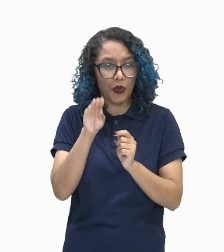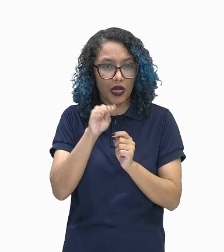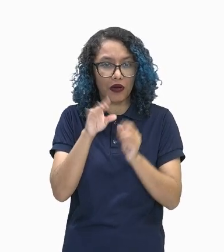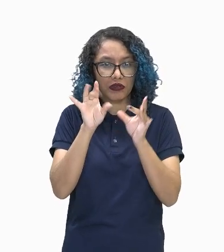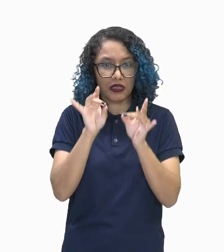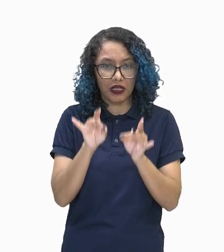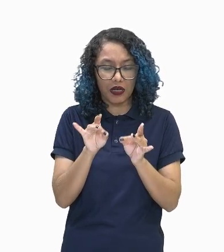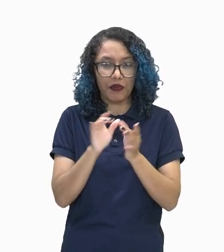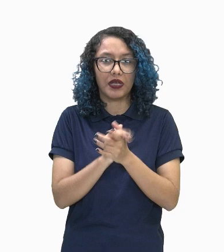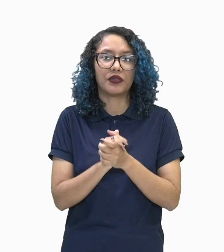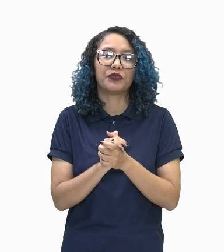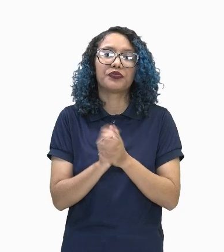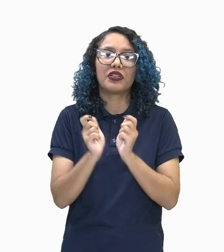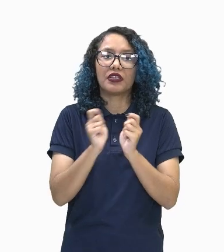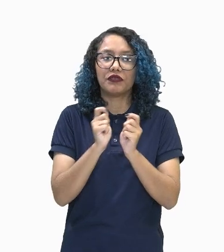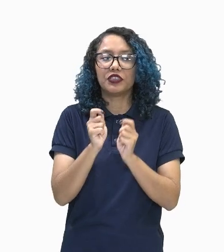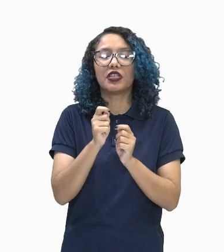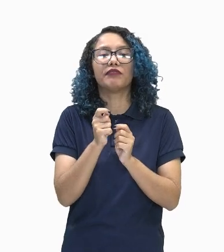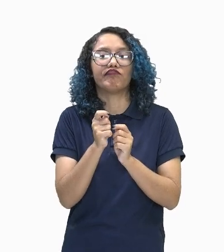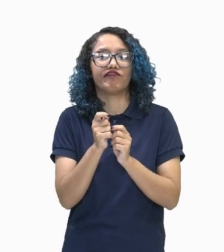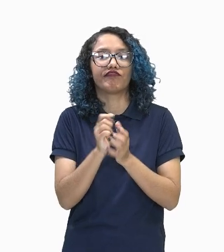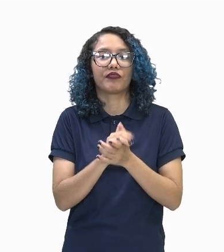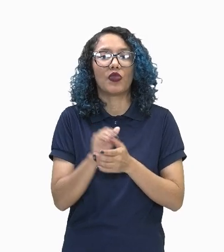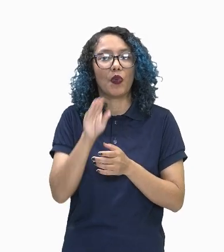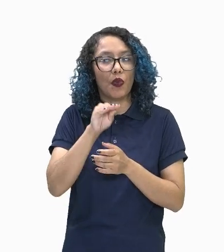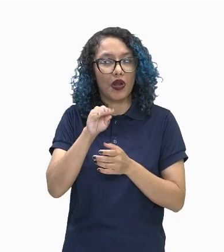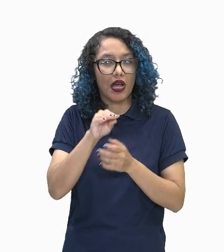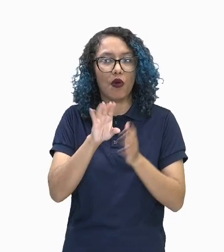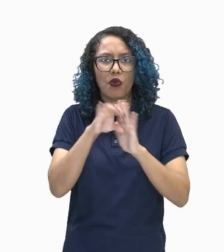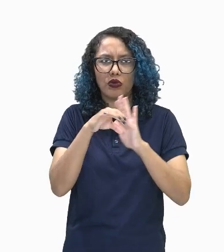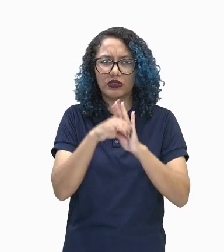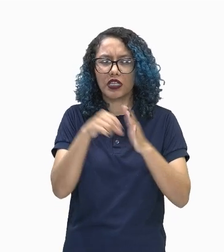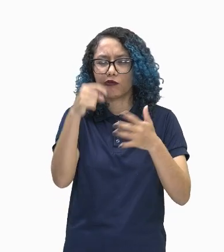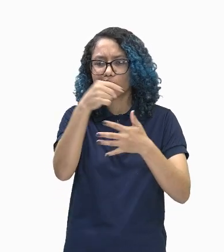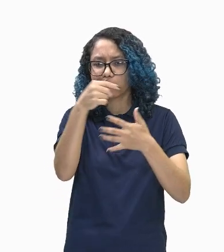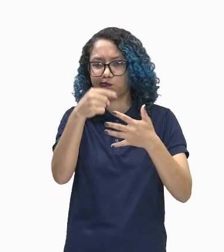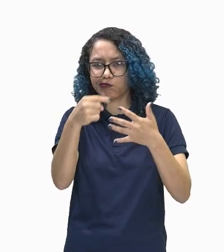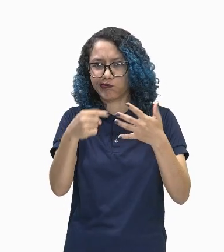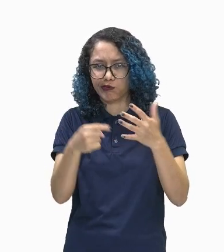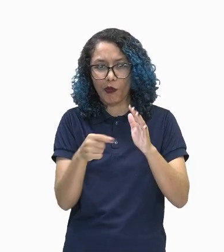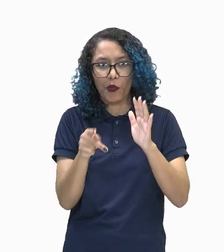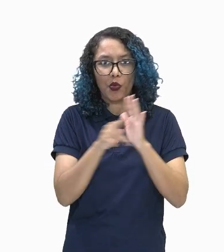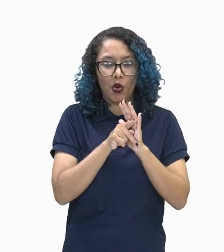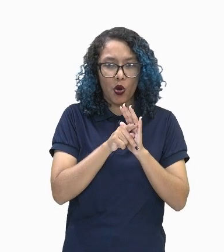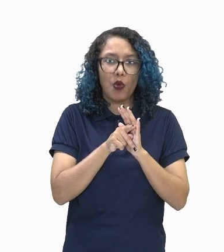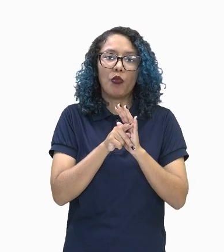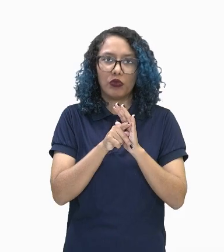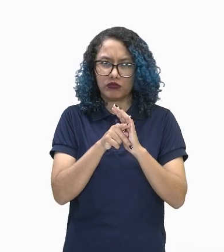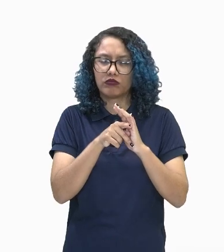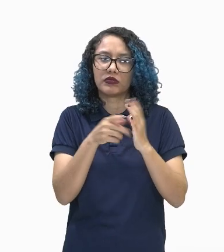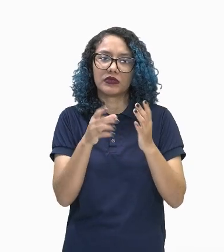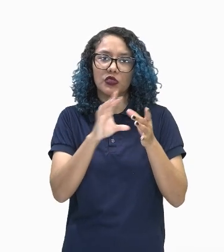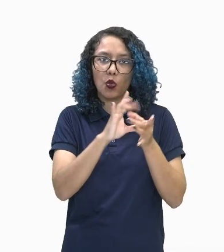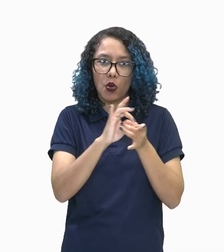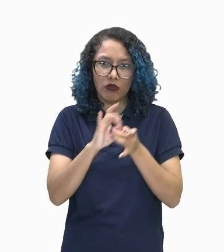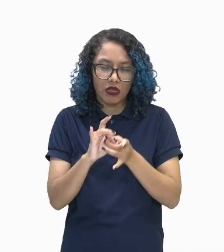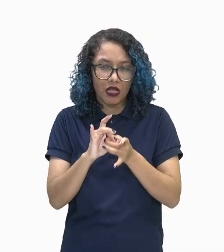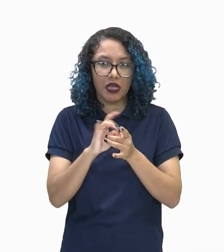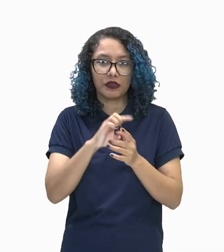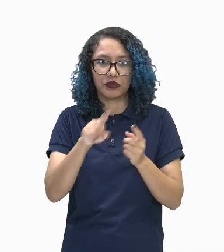entrevistas jornalísticas orais, definição, elementos constitutivos,